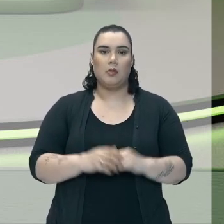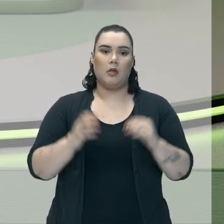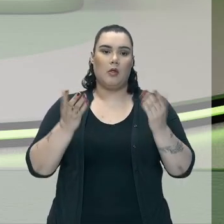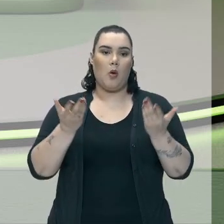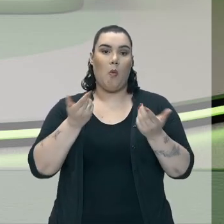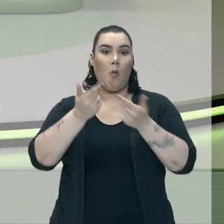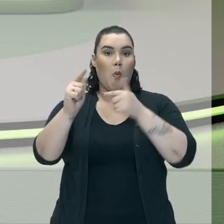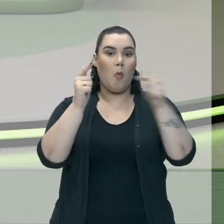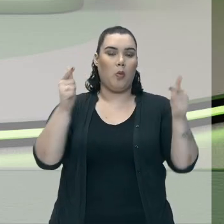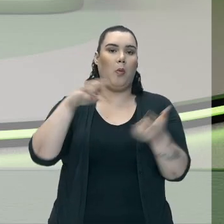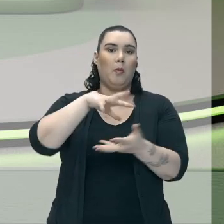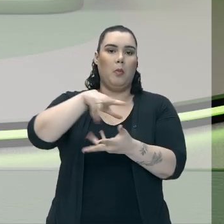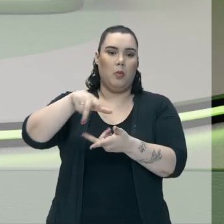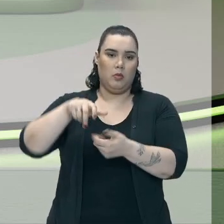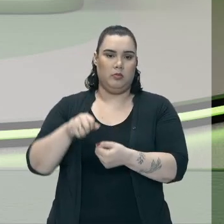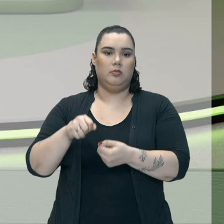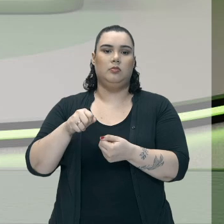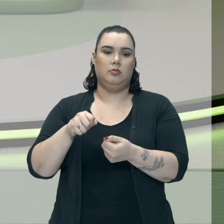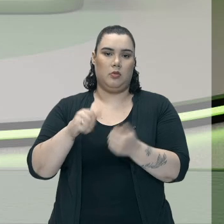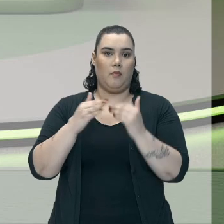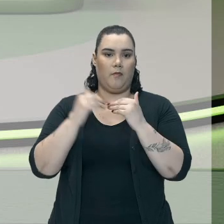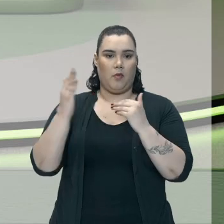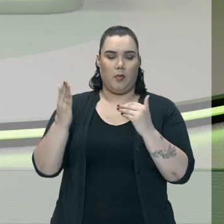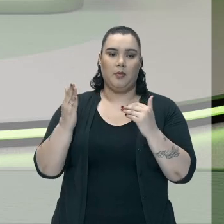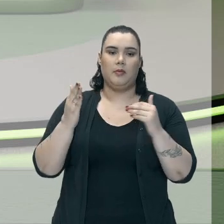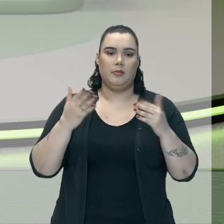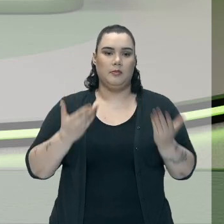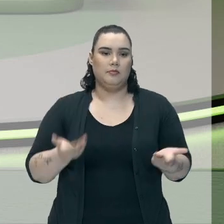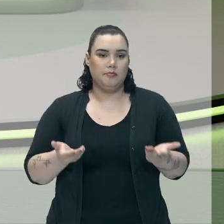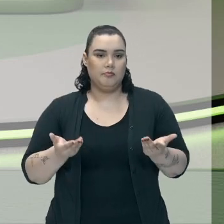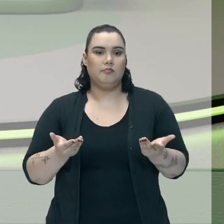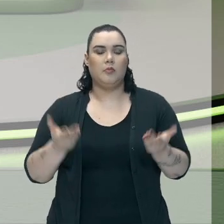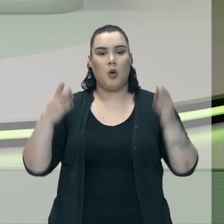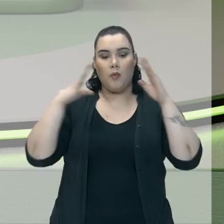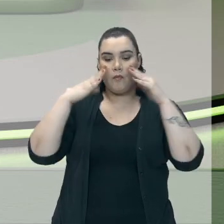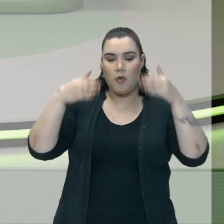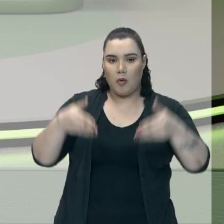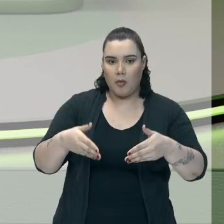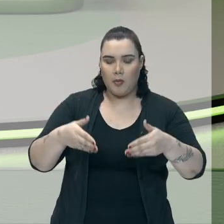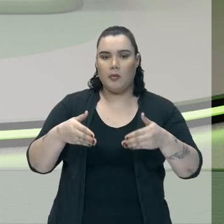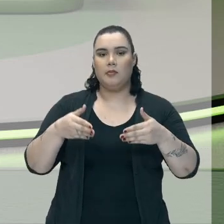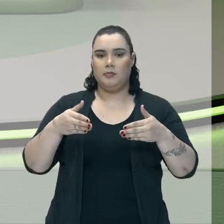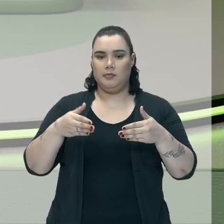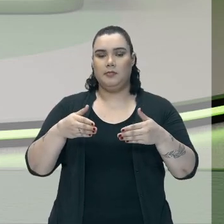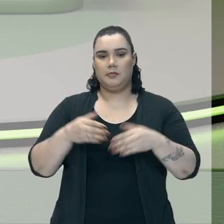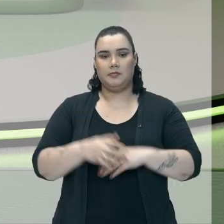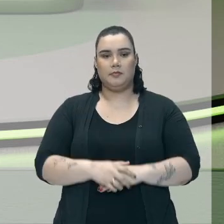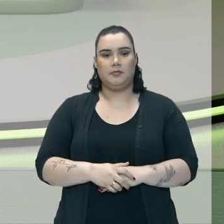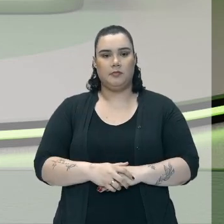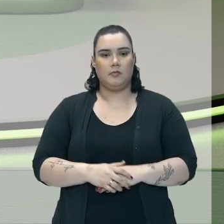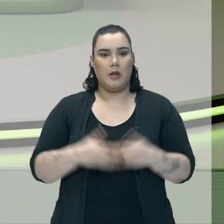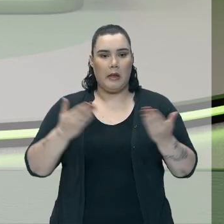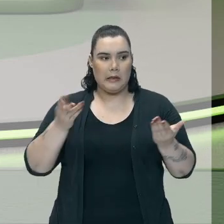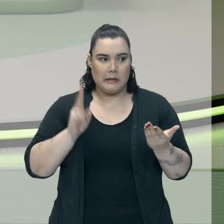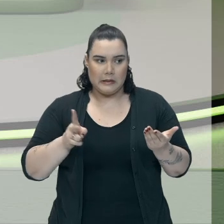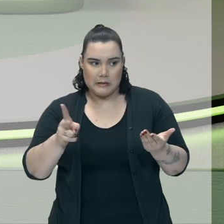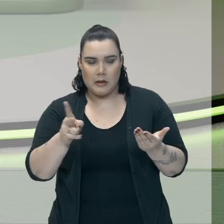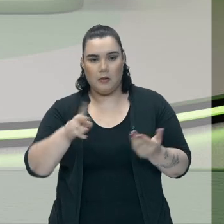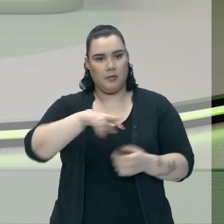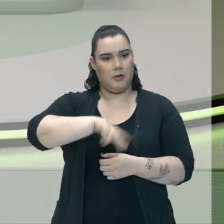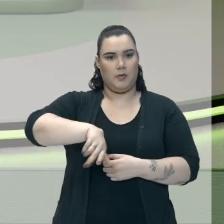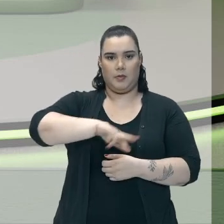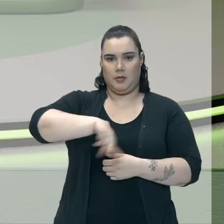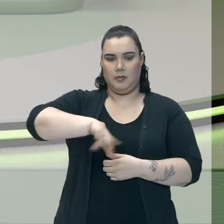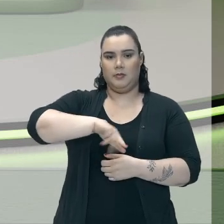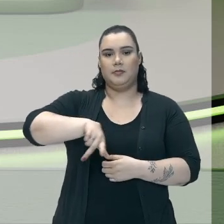aí em outros planetas, fora do planeta Terra. Então, está focada na vida extraterrestre. Nem sempre é essa vida que a gente acha